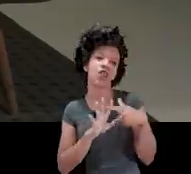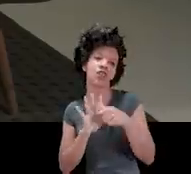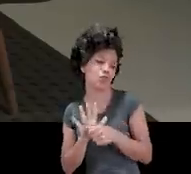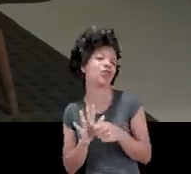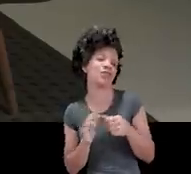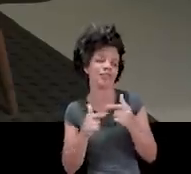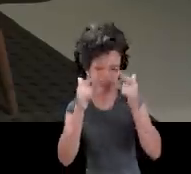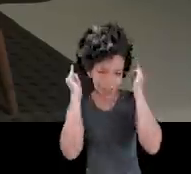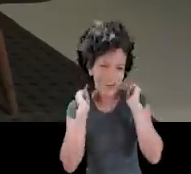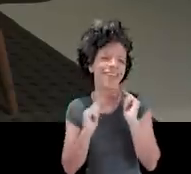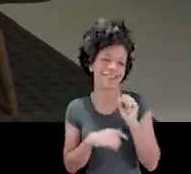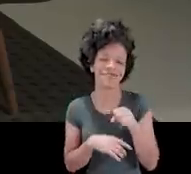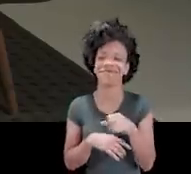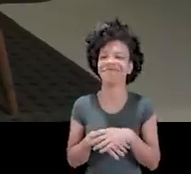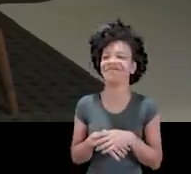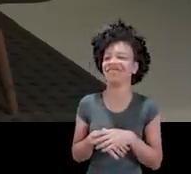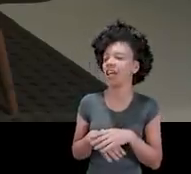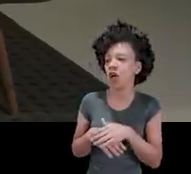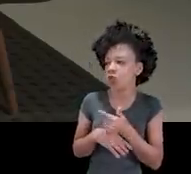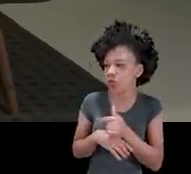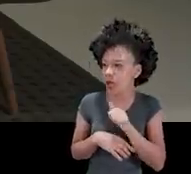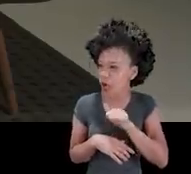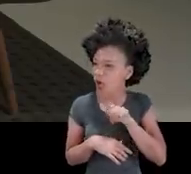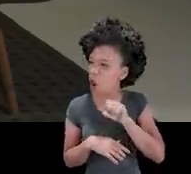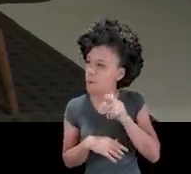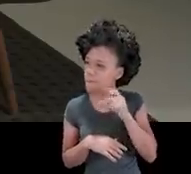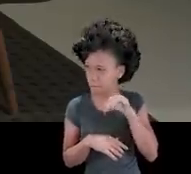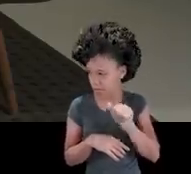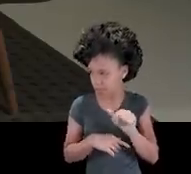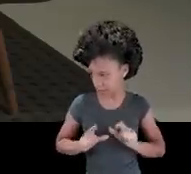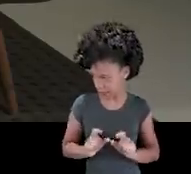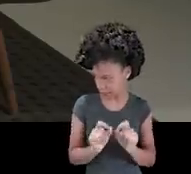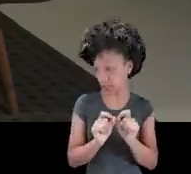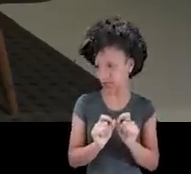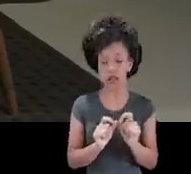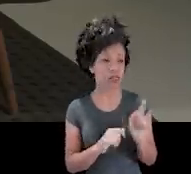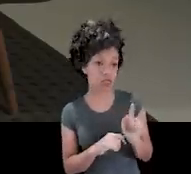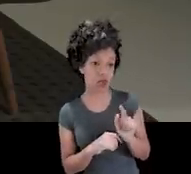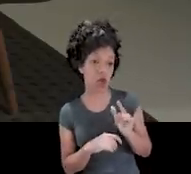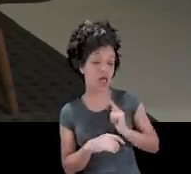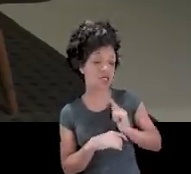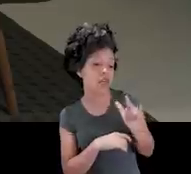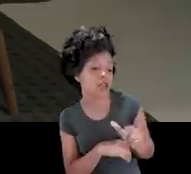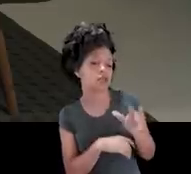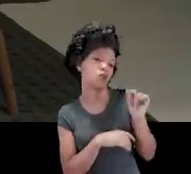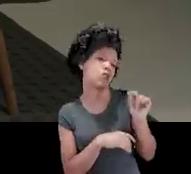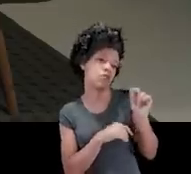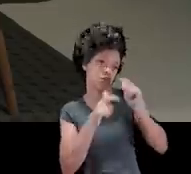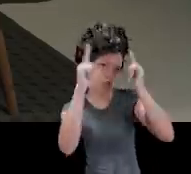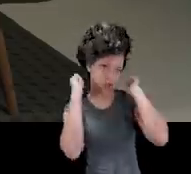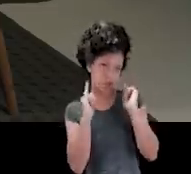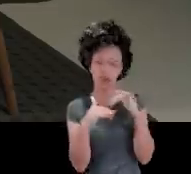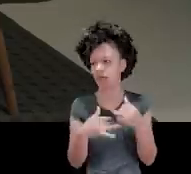são. Exatamente. Vocês não têm a alopécia, né? Vocês têm a careca escolhida. Exatamente. Entendi. Então, obviamente, vocês